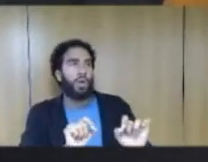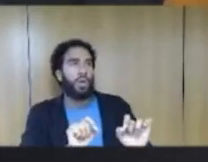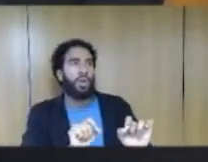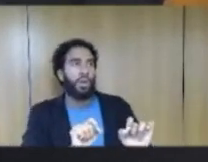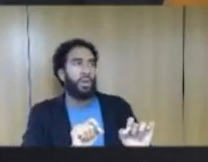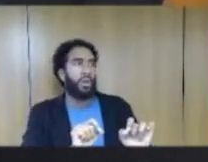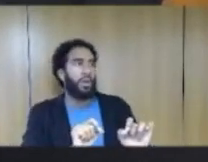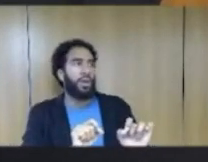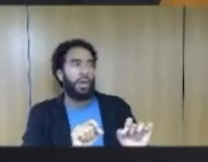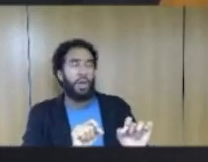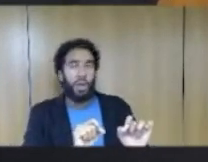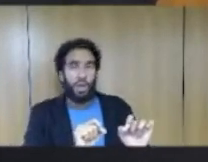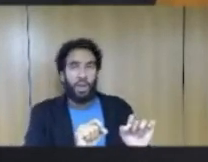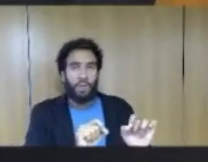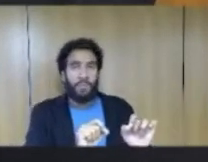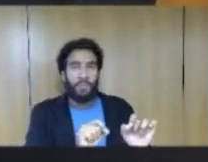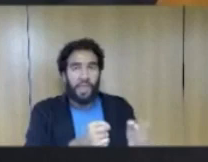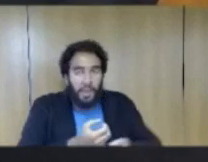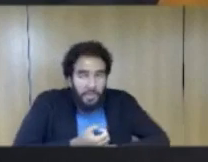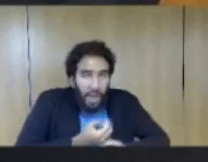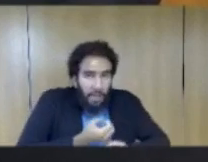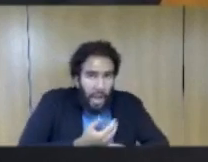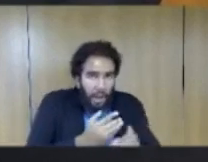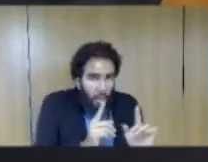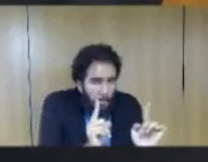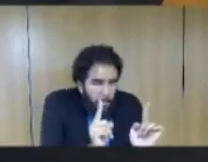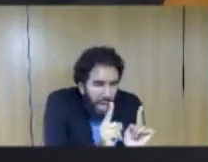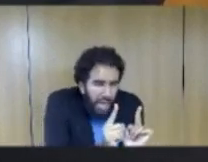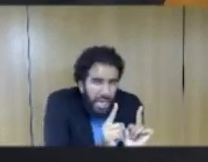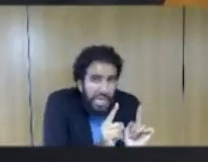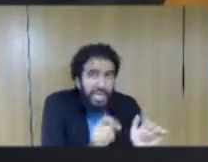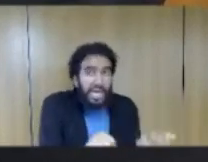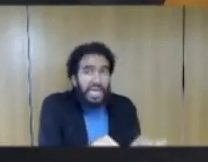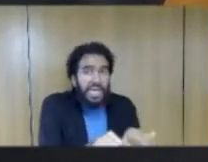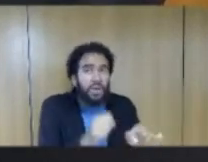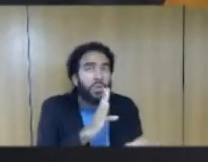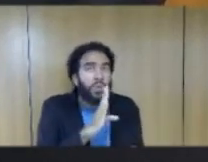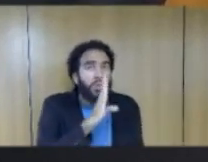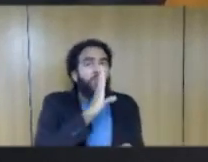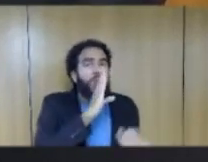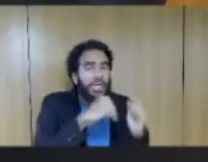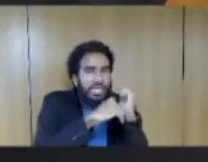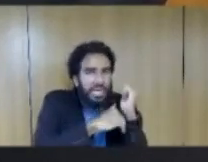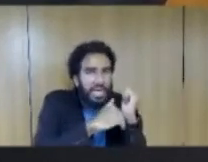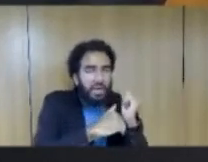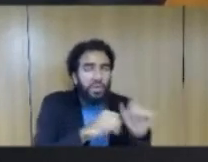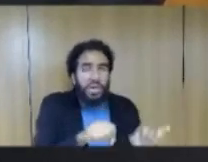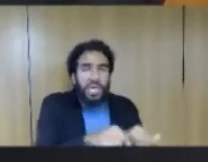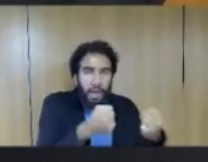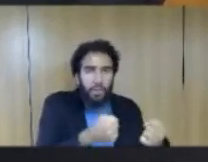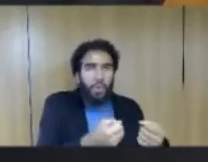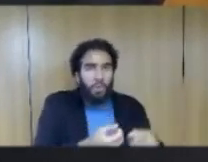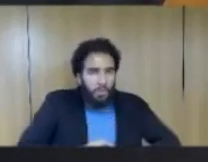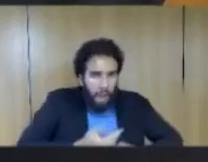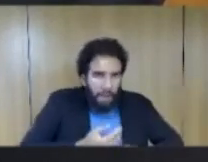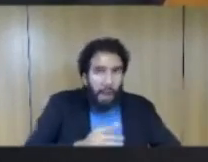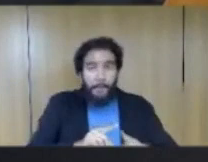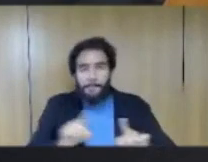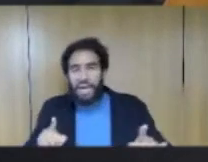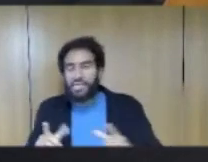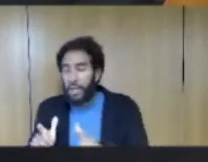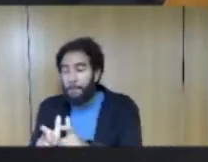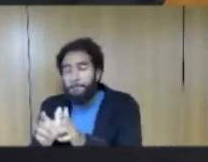feminina mas a maior parte da delação permanecerá esse gelo até a